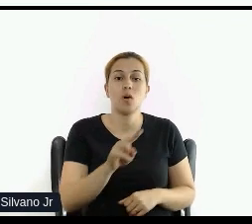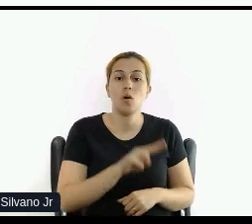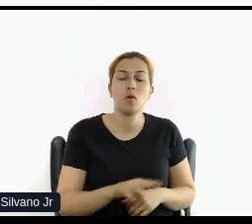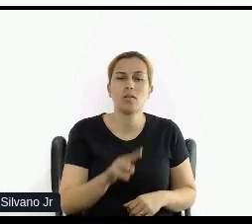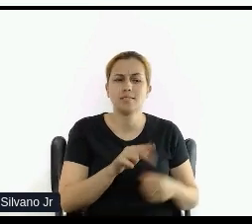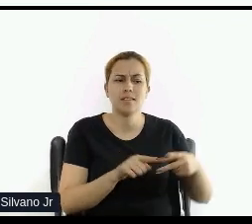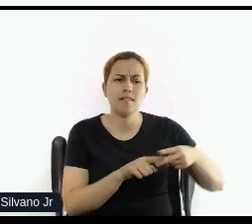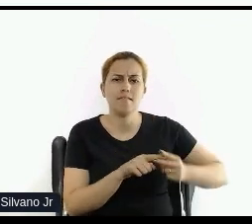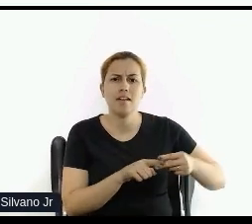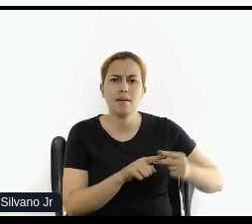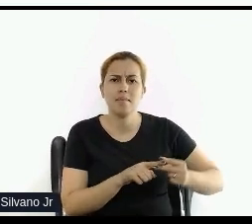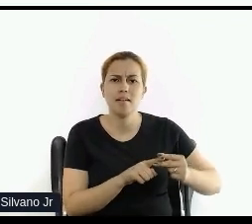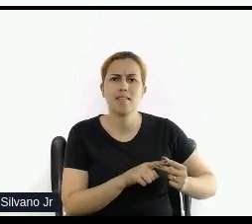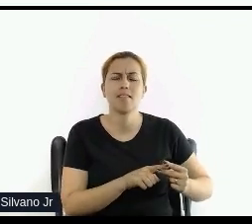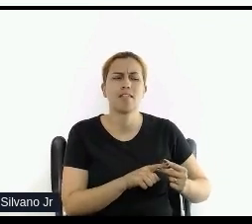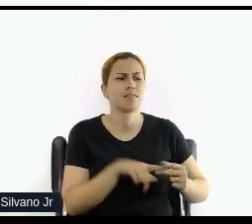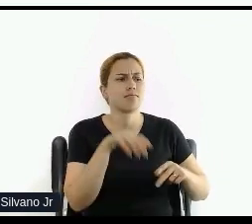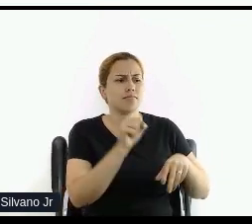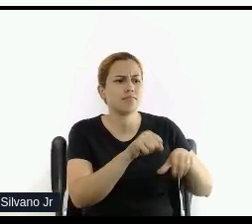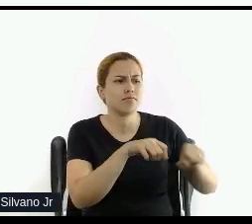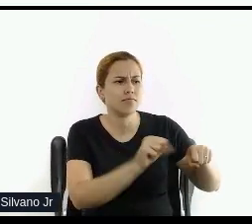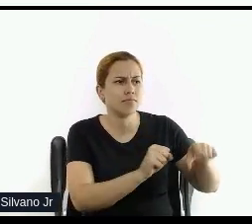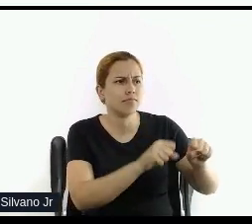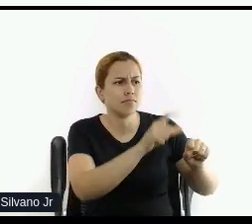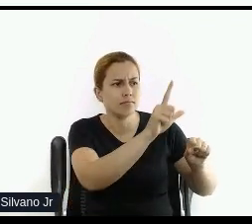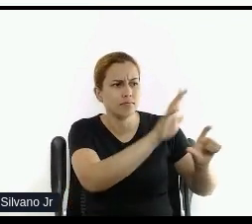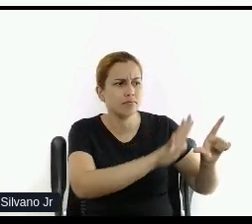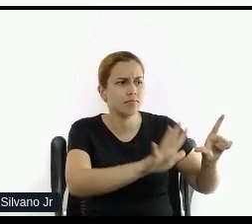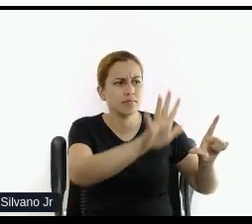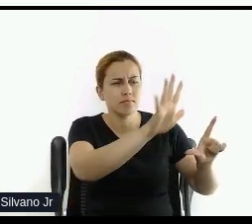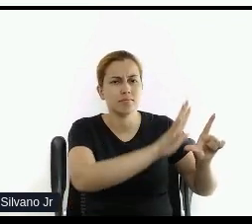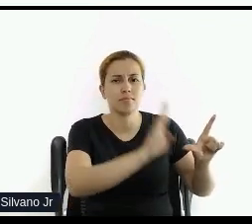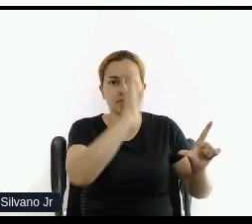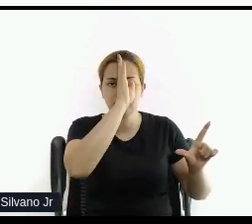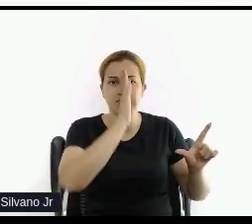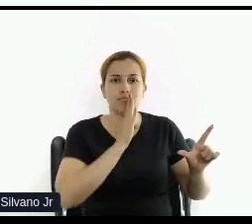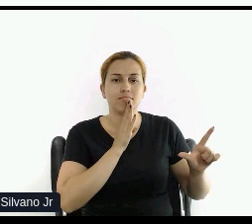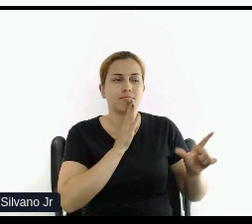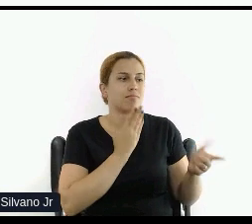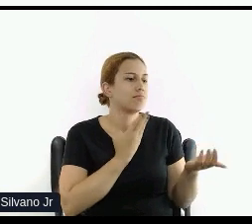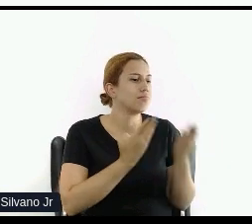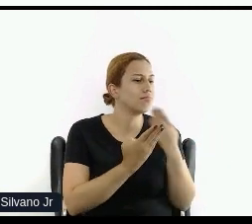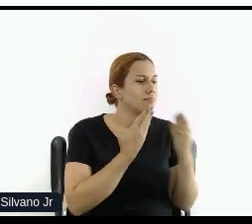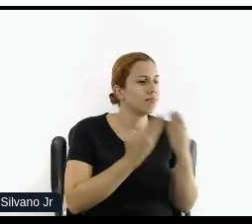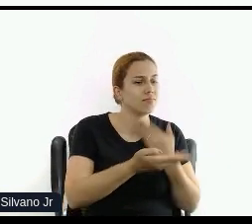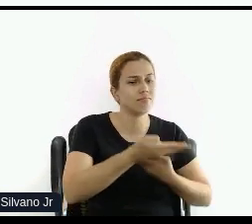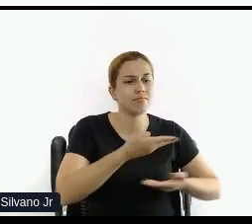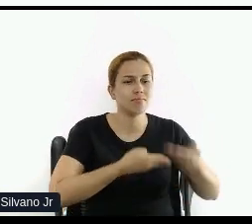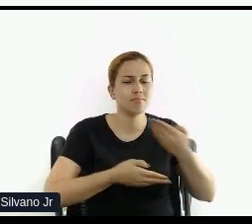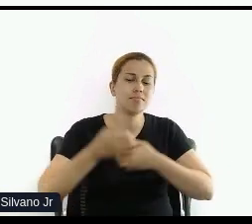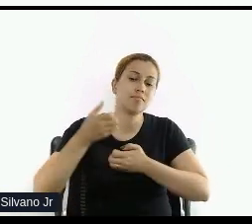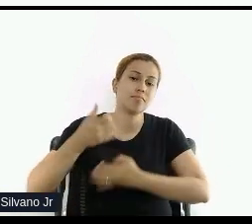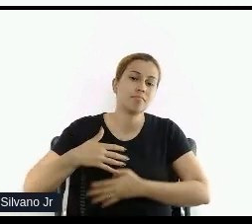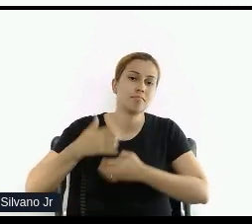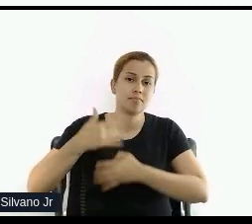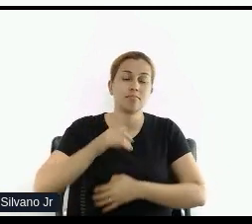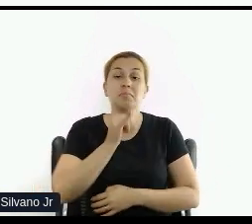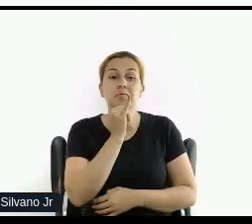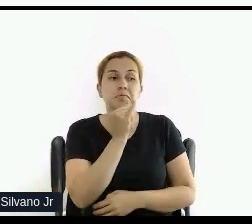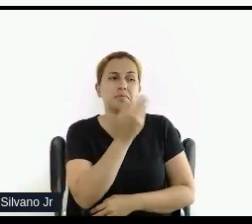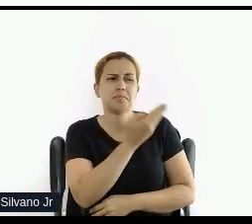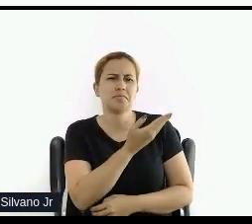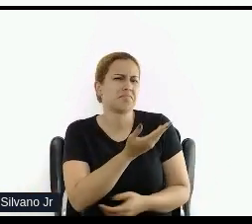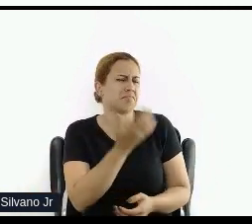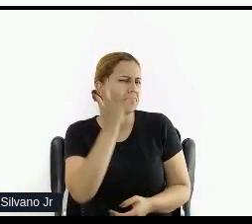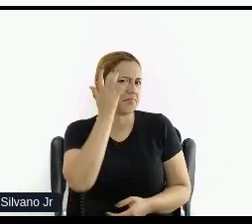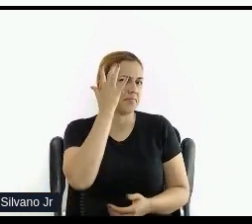a gente pegar ali a interface gratuita, a web dela, e ficar conversando ali com o chat, né? Eu trouxe um exemplo prático aqui de